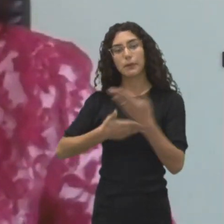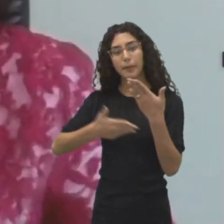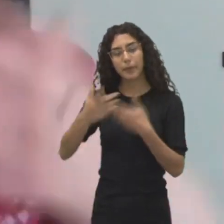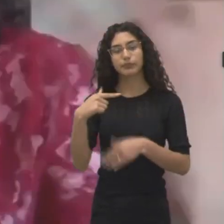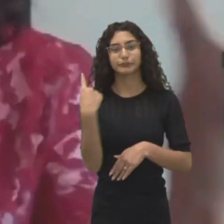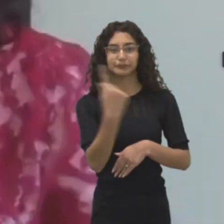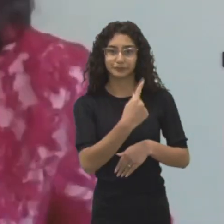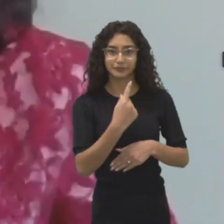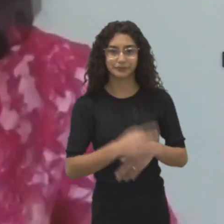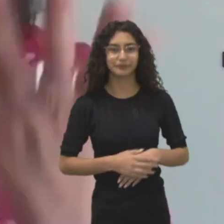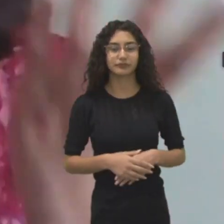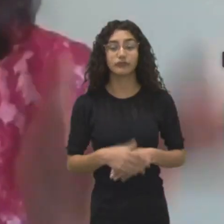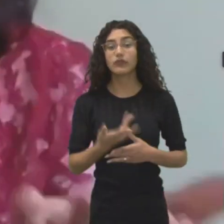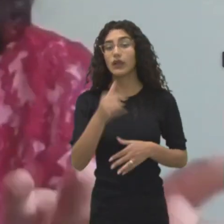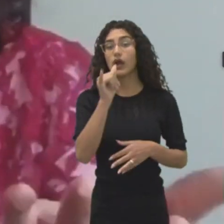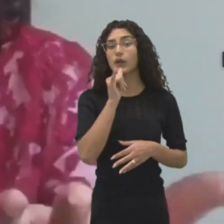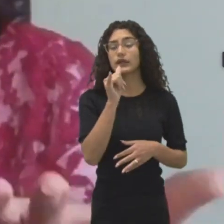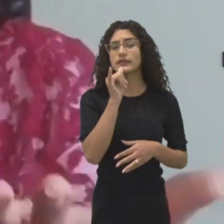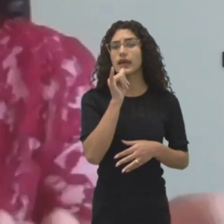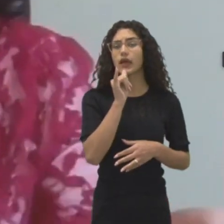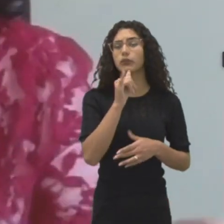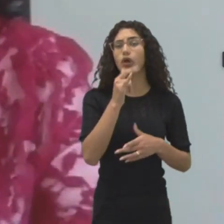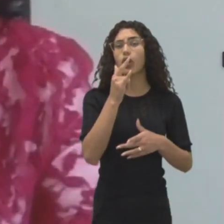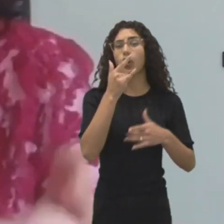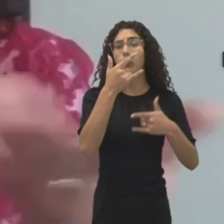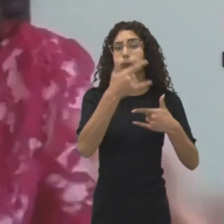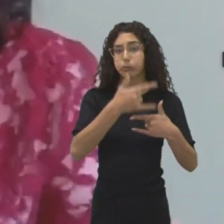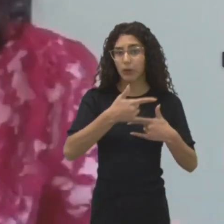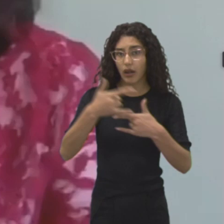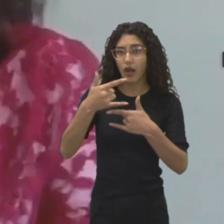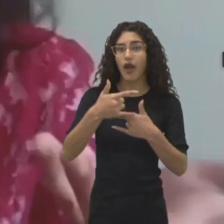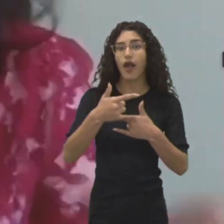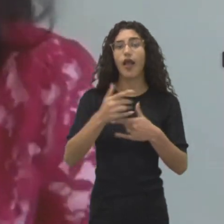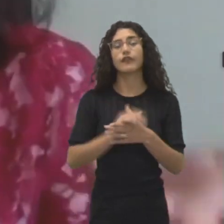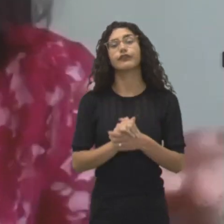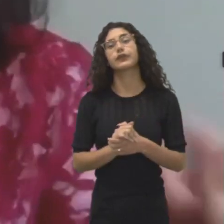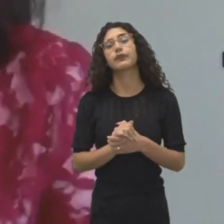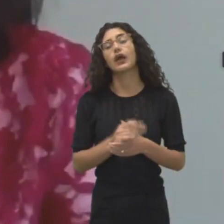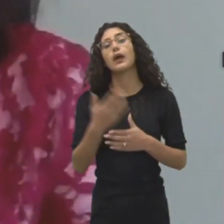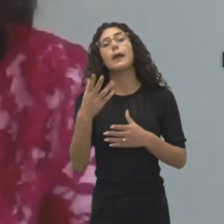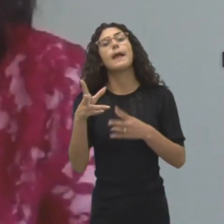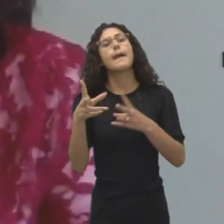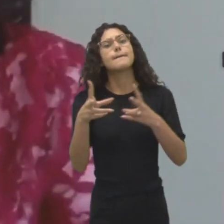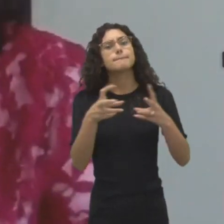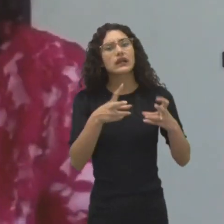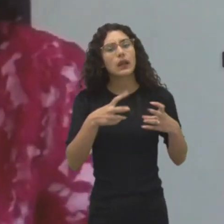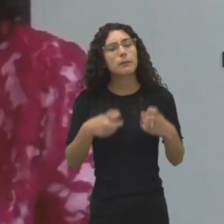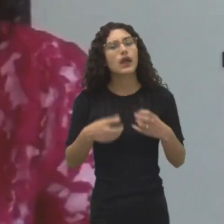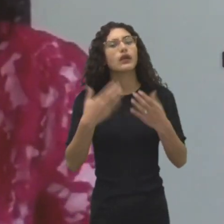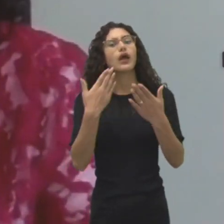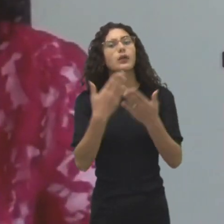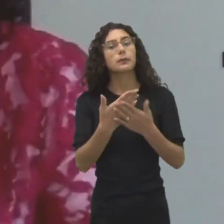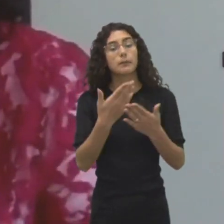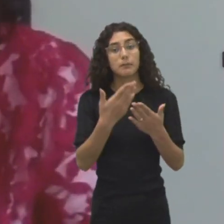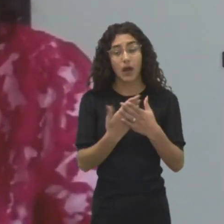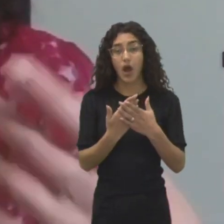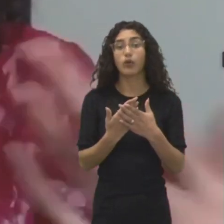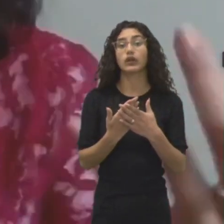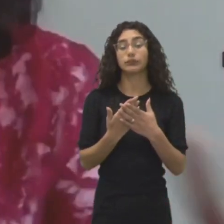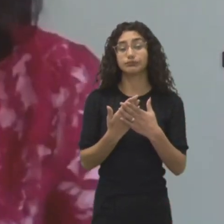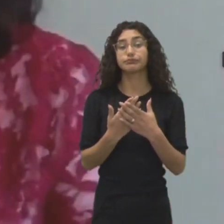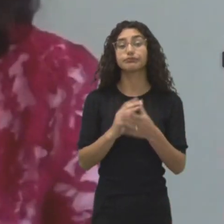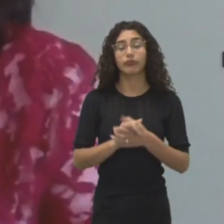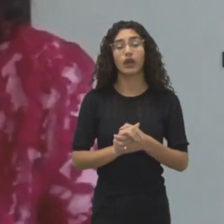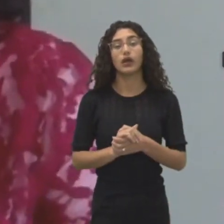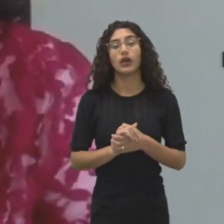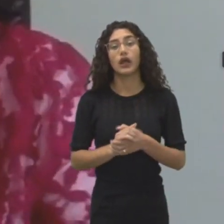conosco, né? Então, aqui é um exemplo de uma live. Vocês perceberam que é uma aula de filosofia, né? Dentro de uma habilidade